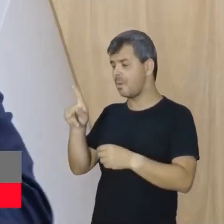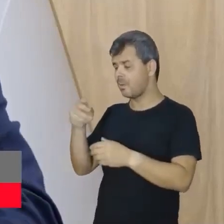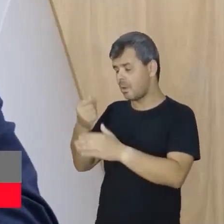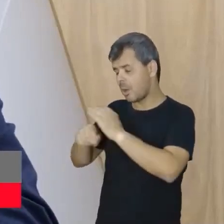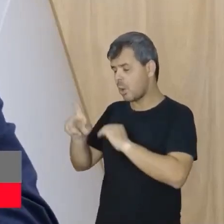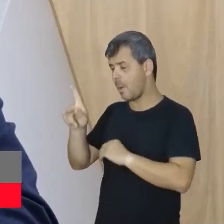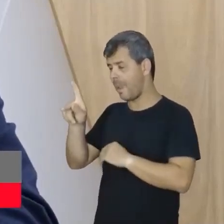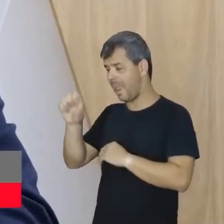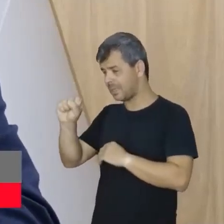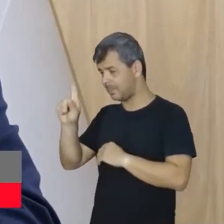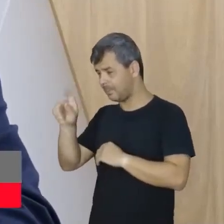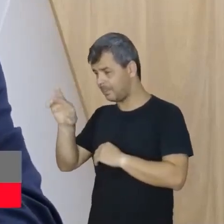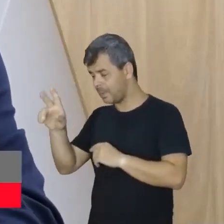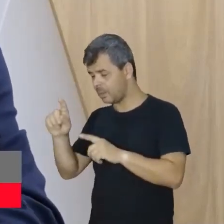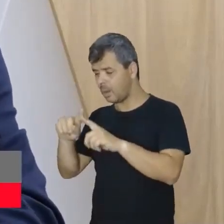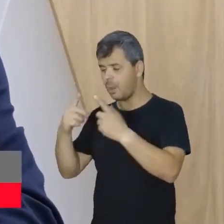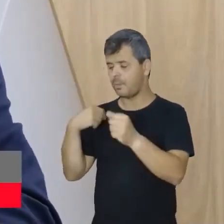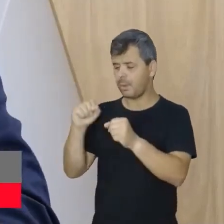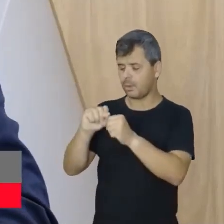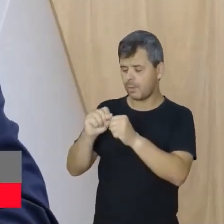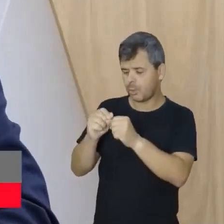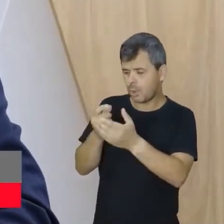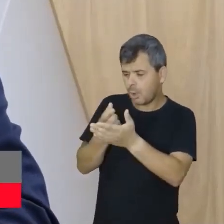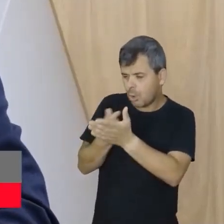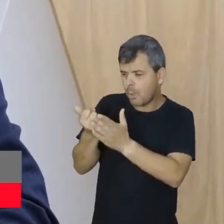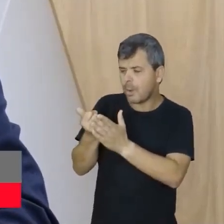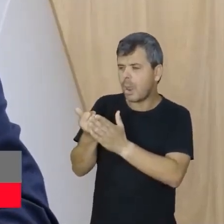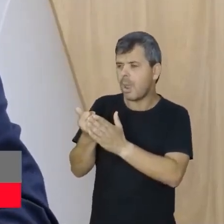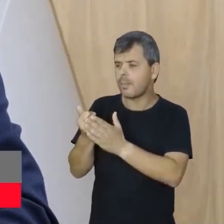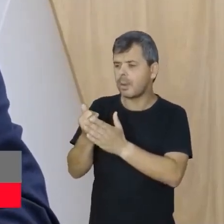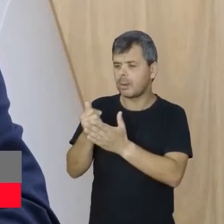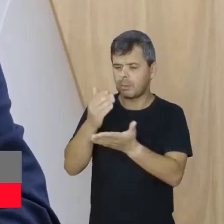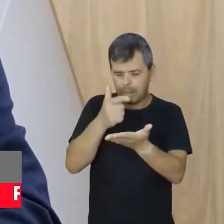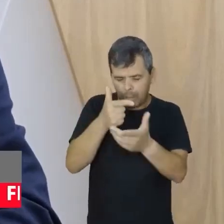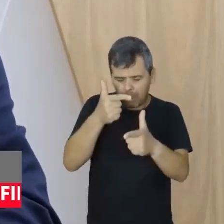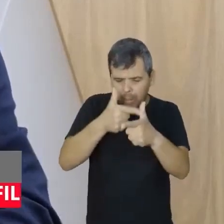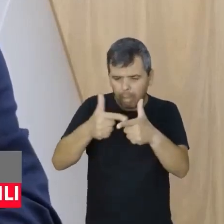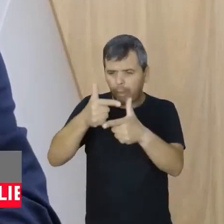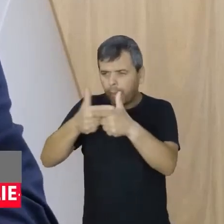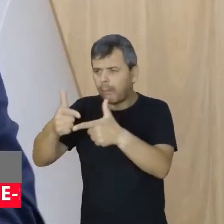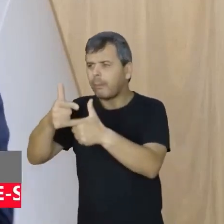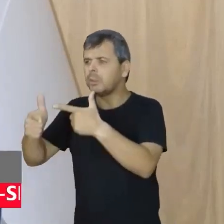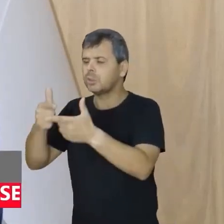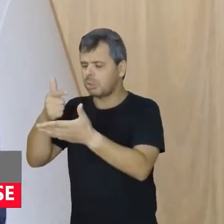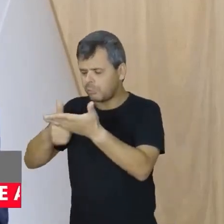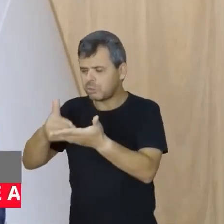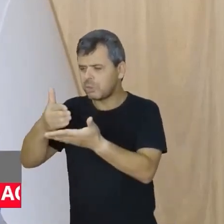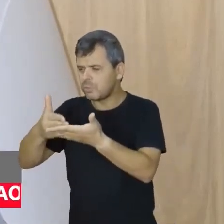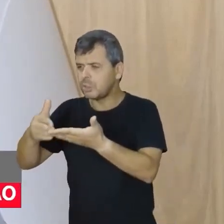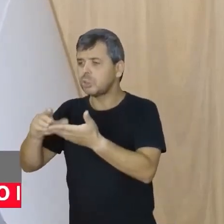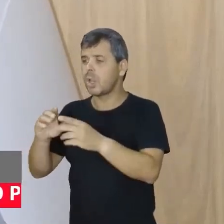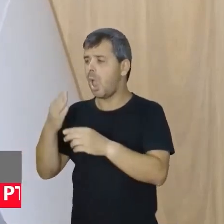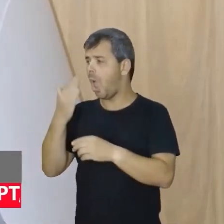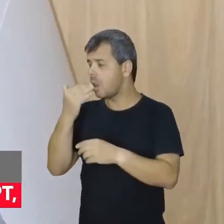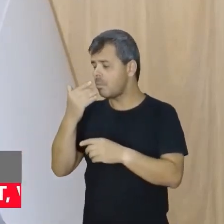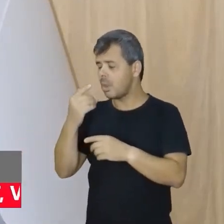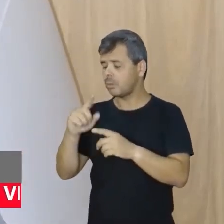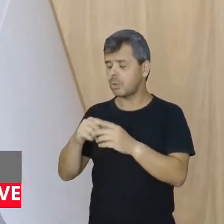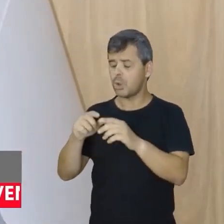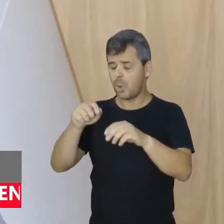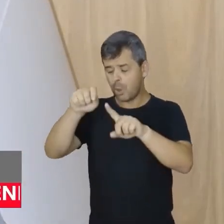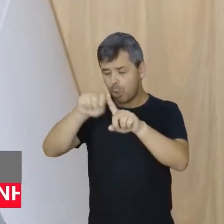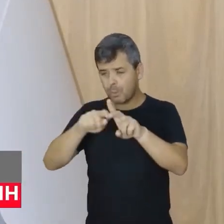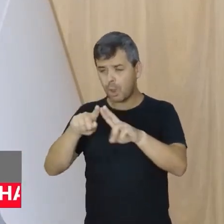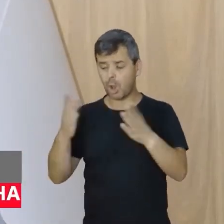para o Serasa, foi tendo que financiar a compra de alimentos no mês em 3, 4 vezes, ficaram inadimplentes, e agora estamos